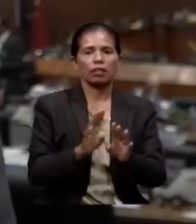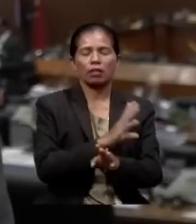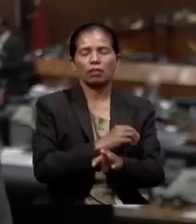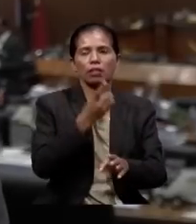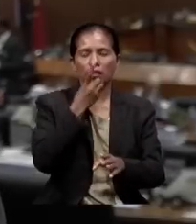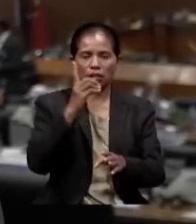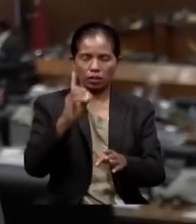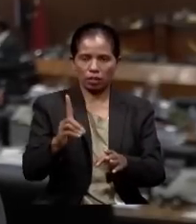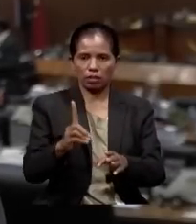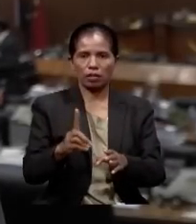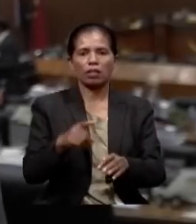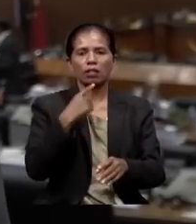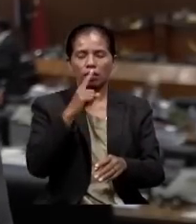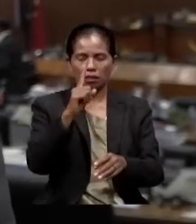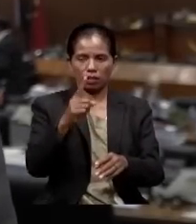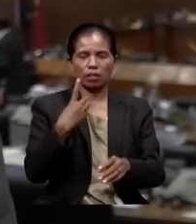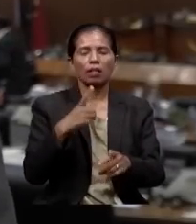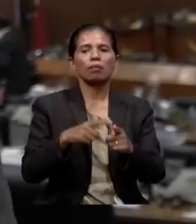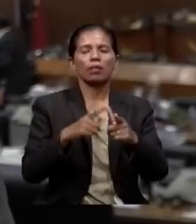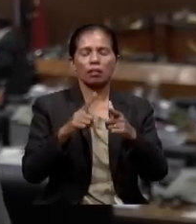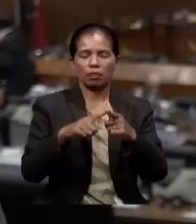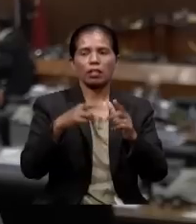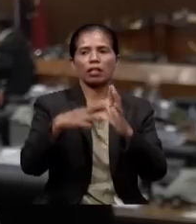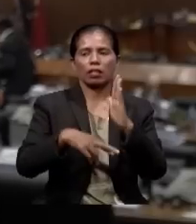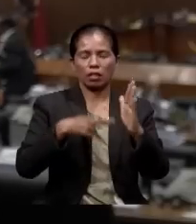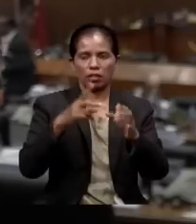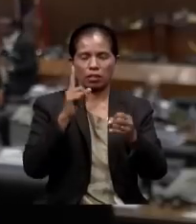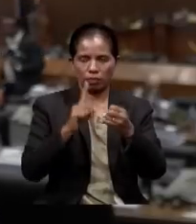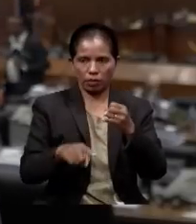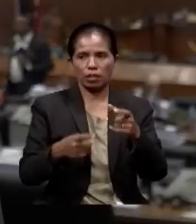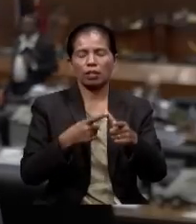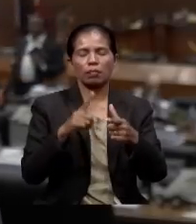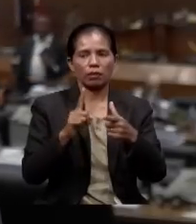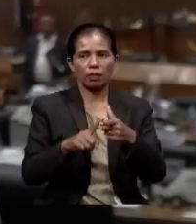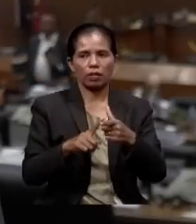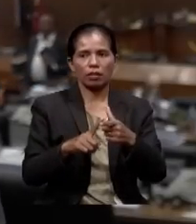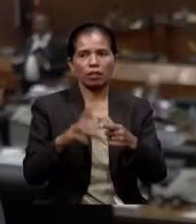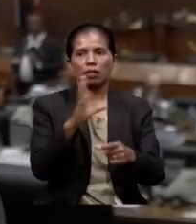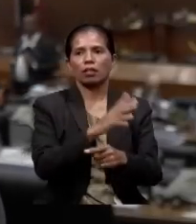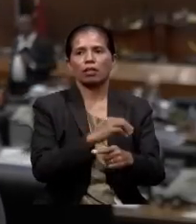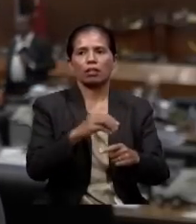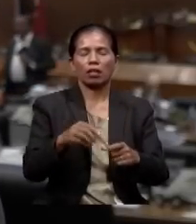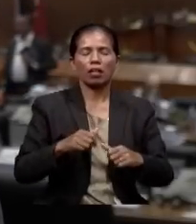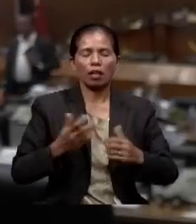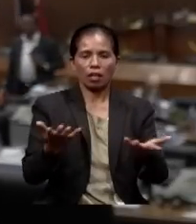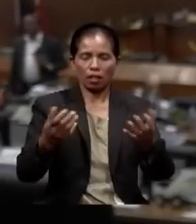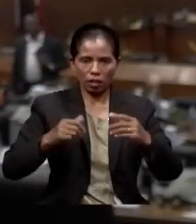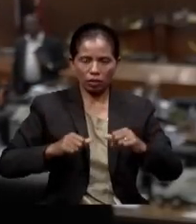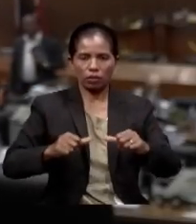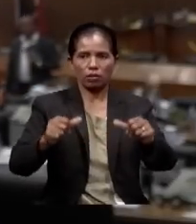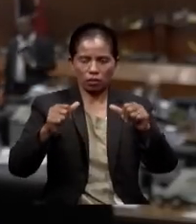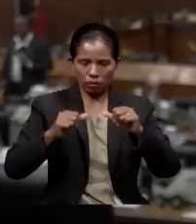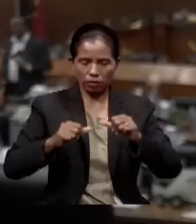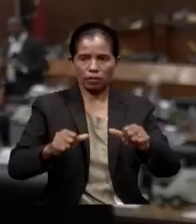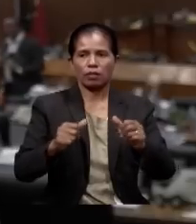deklarasi ini buat tidak, maybe plataforma barohan, e depois muso plataforma cara banafatin, ba Fretilin